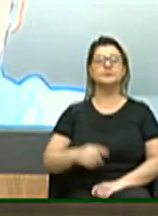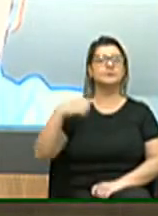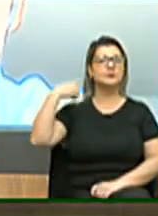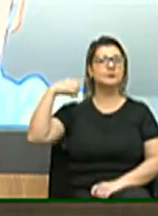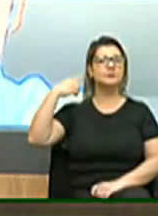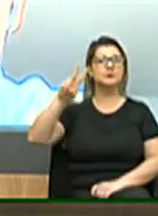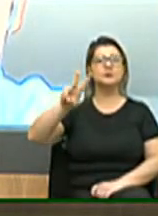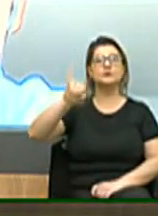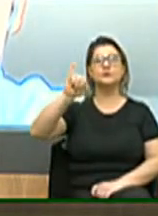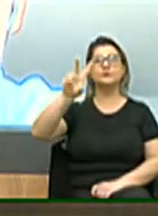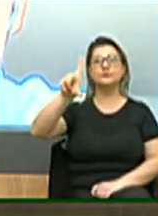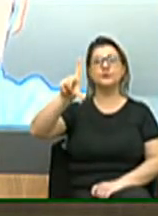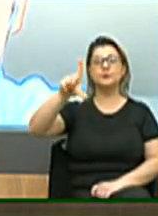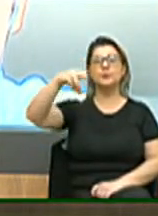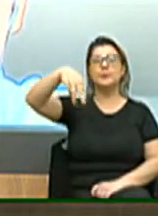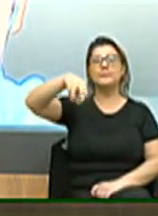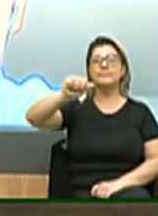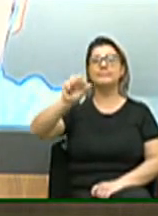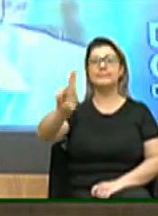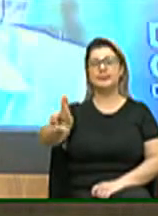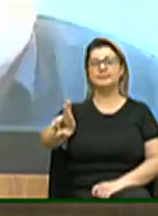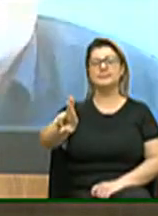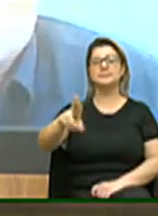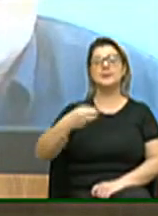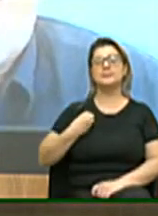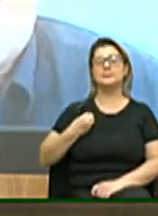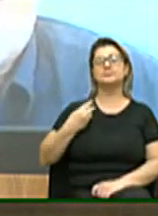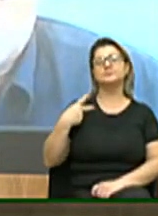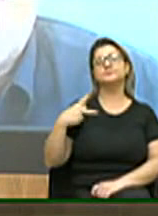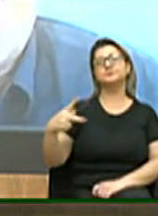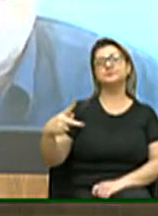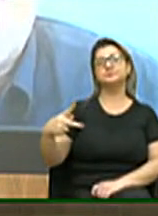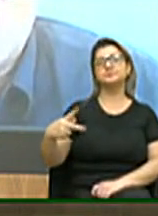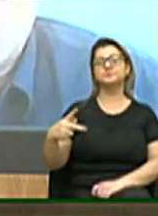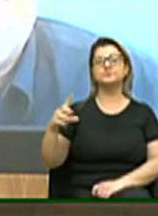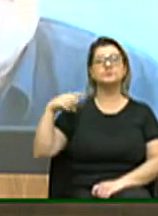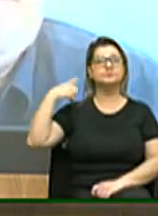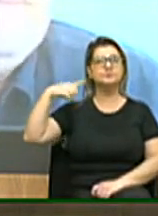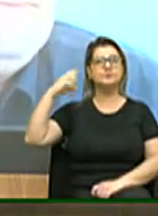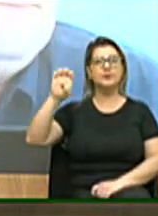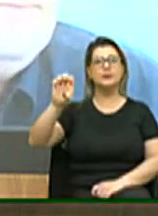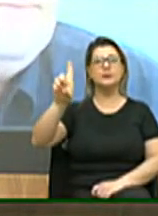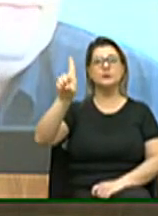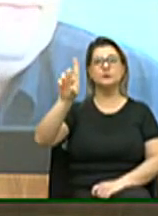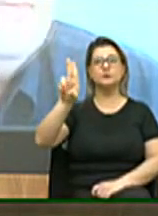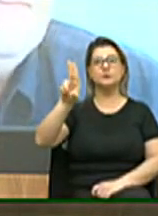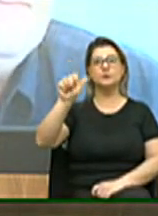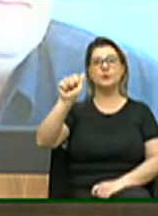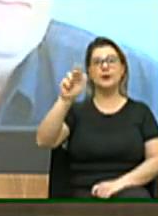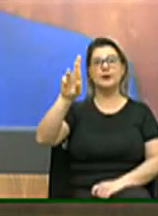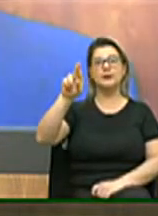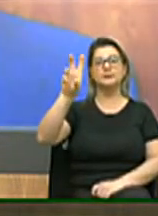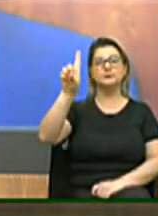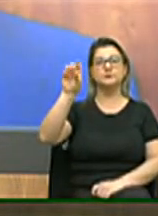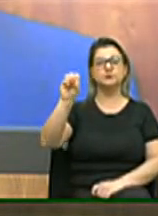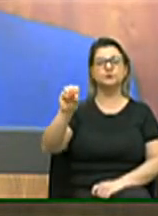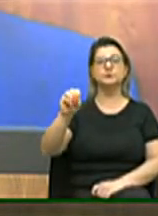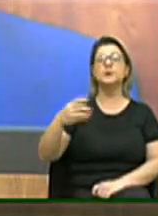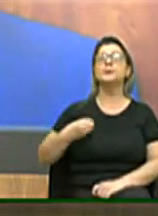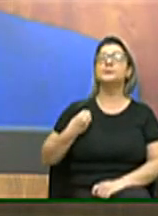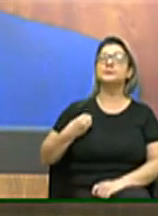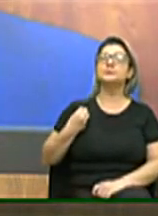Deputado Vilmar Lourenço. Presente, presidente. Deputado Eduardo Loureiro.